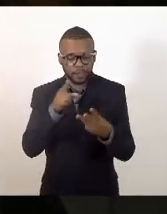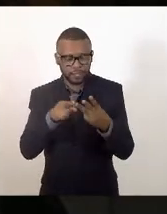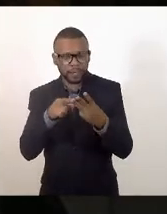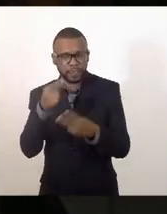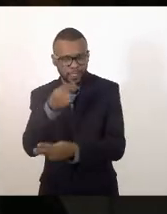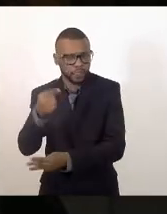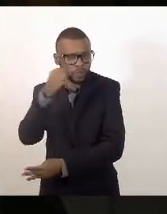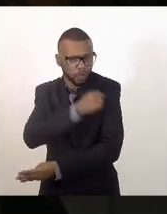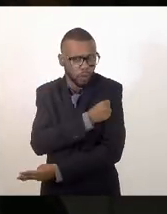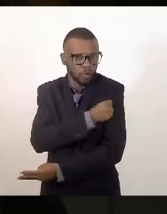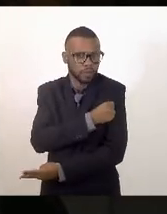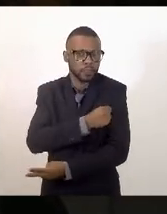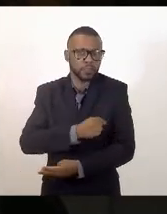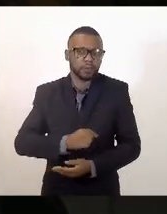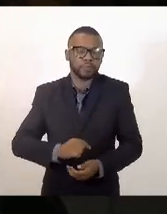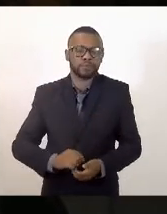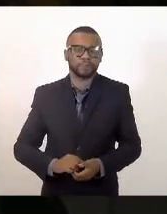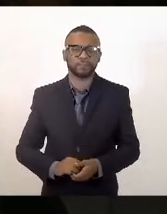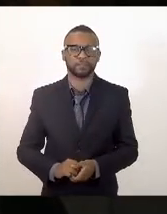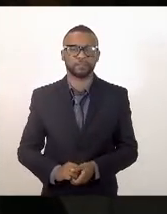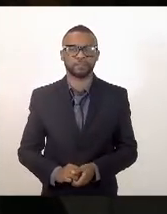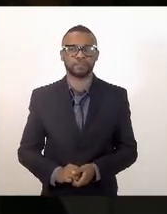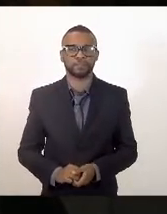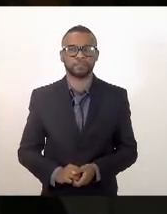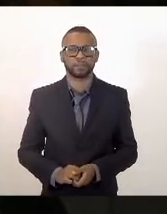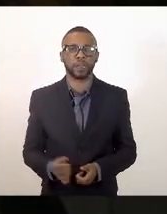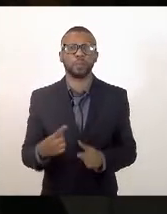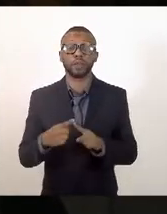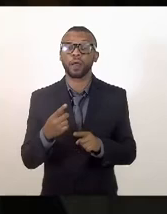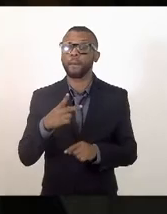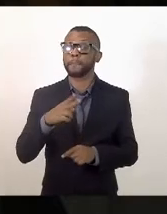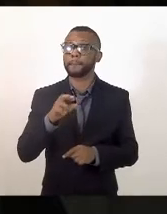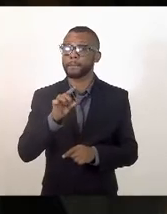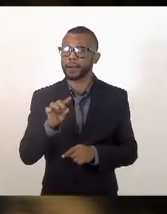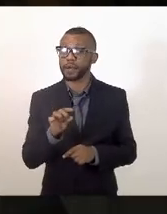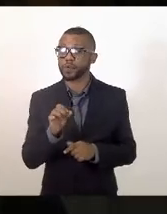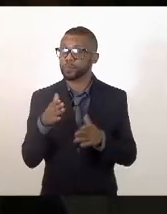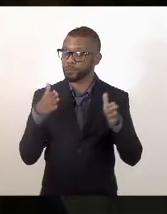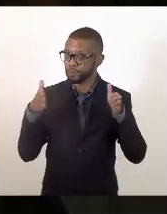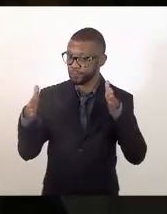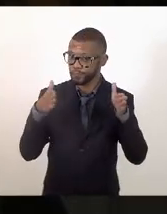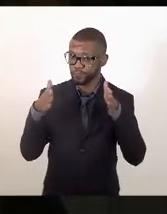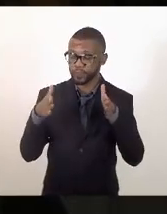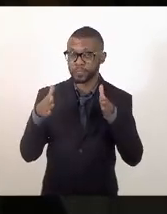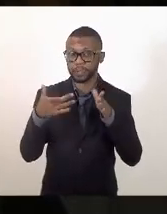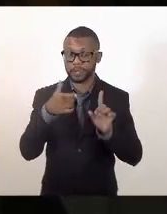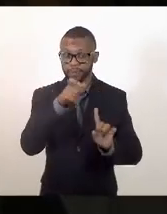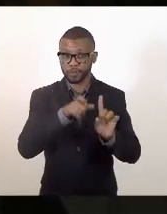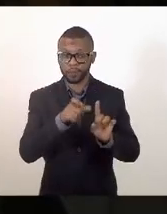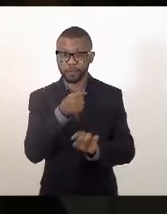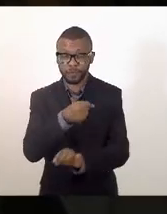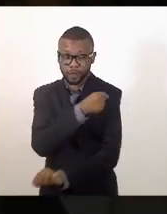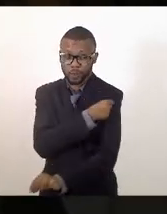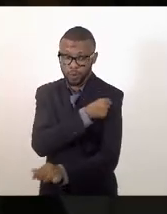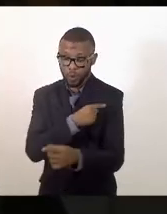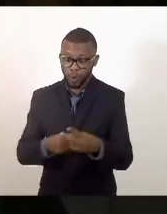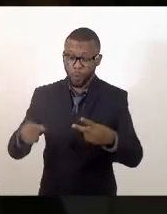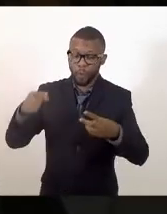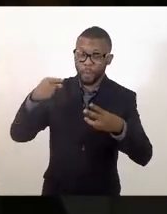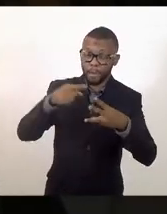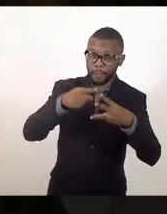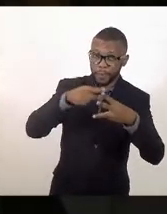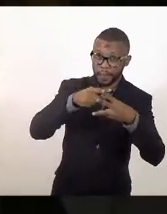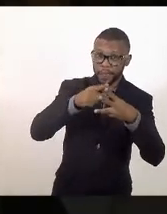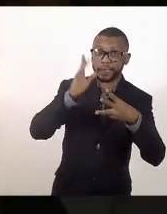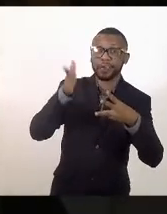terceira dose, porque o prazo de quem se vacinou já começa